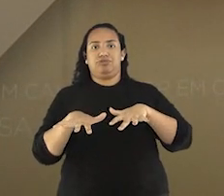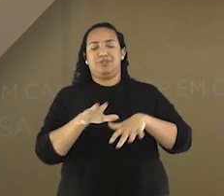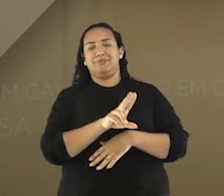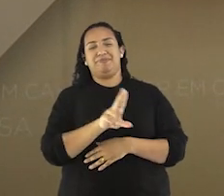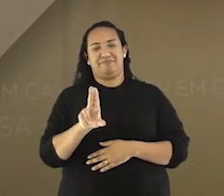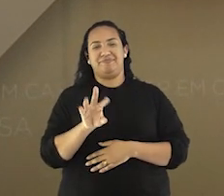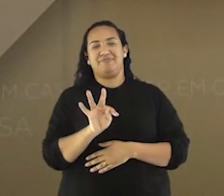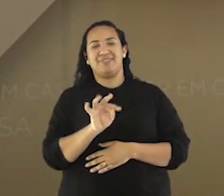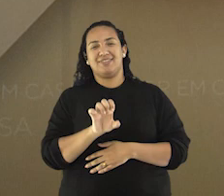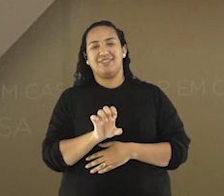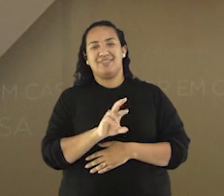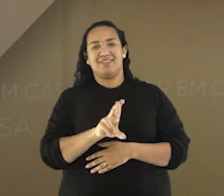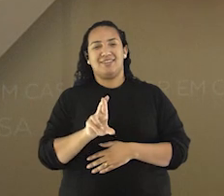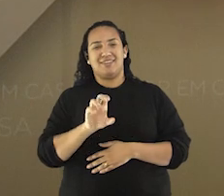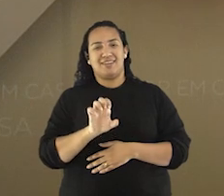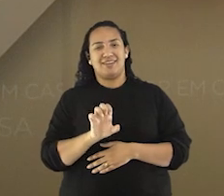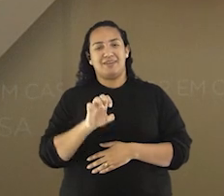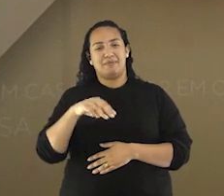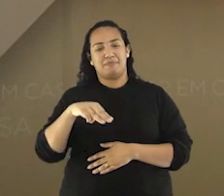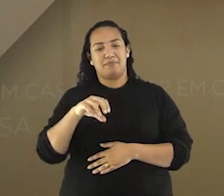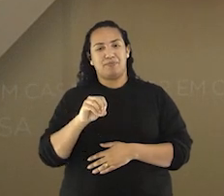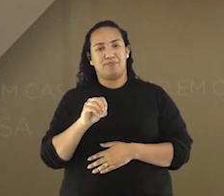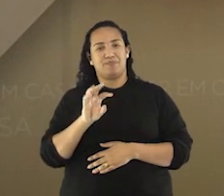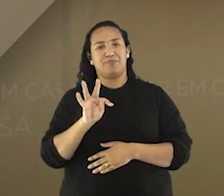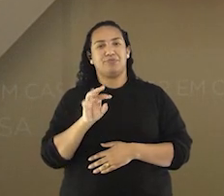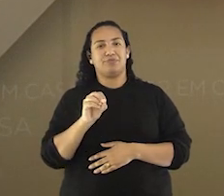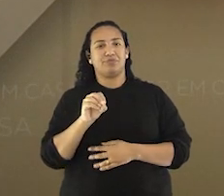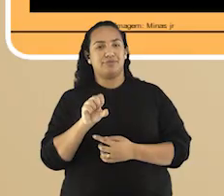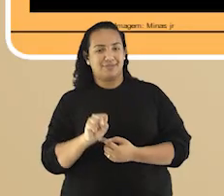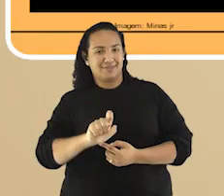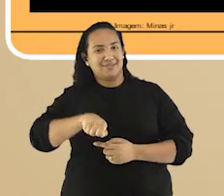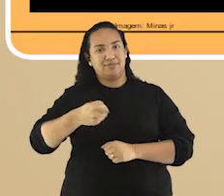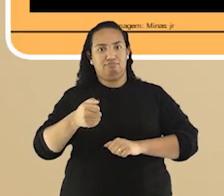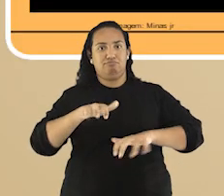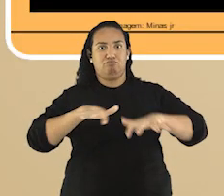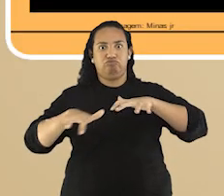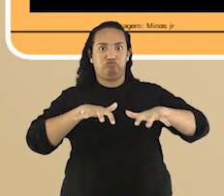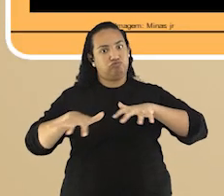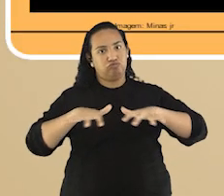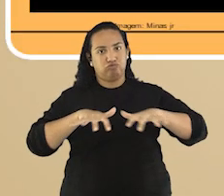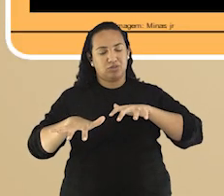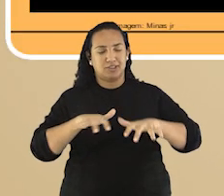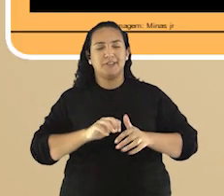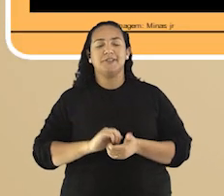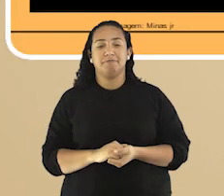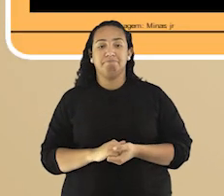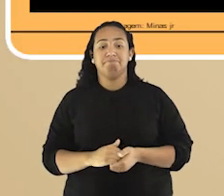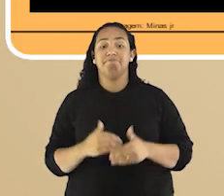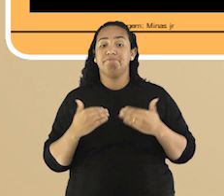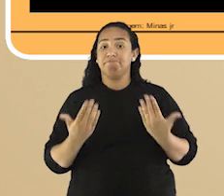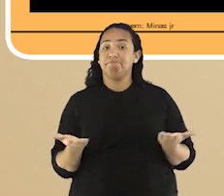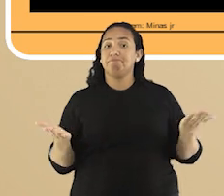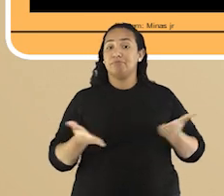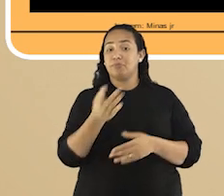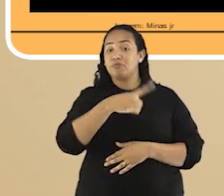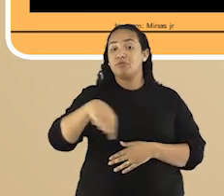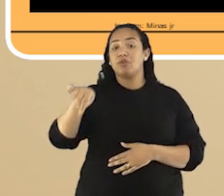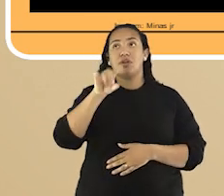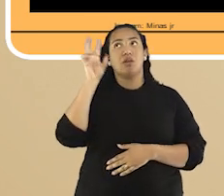de terremotos ou abalos sísmicos. Neste primeiro momento, vamos relembrar